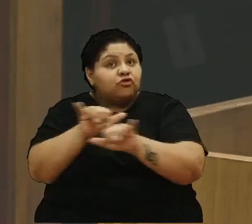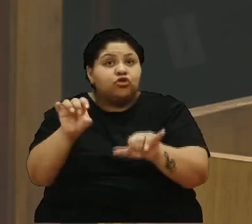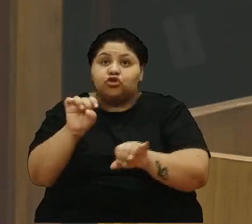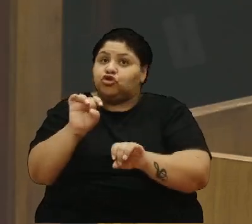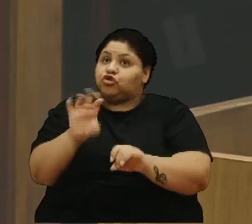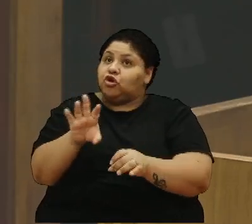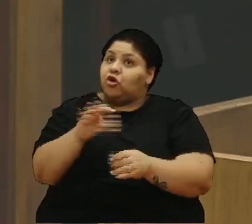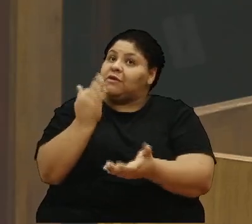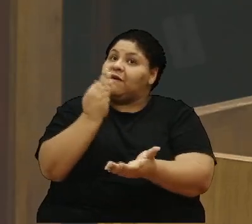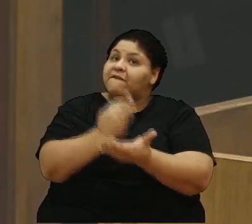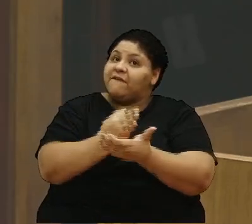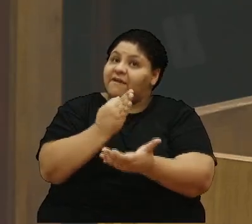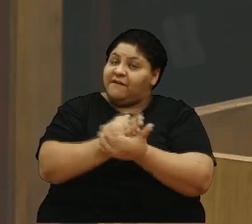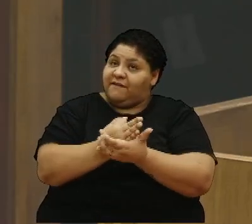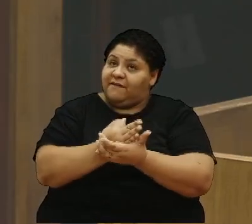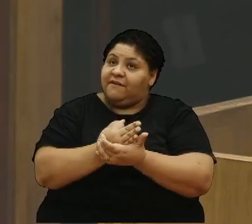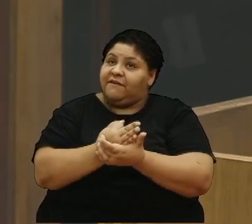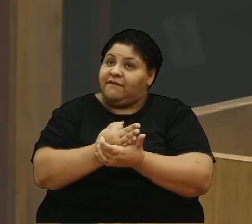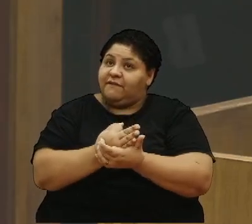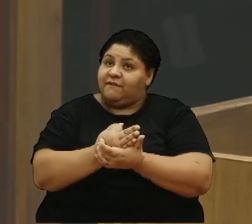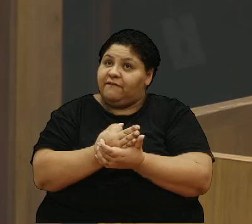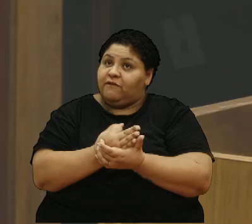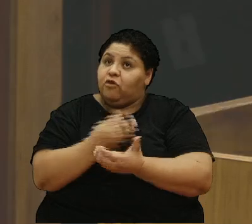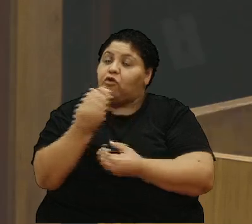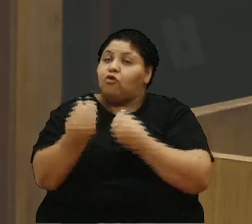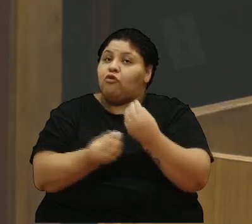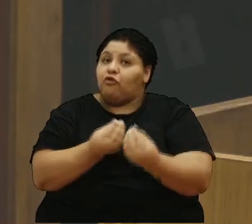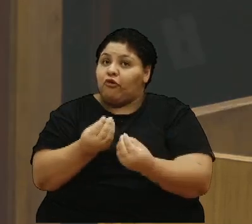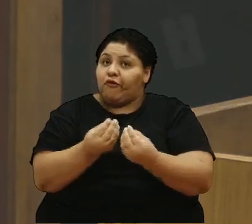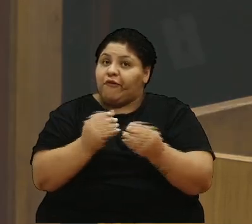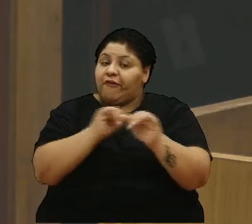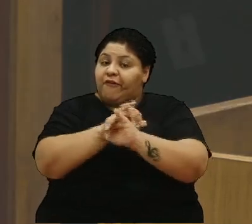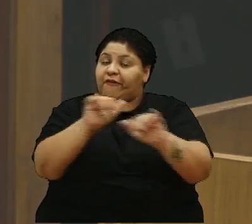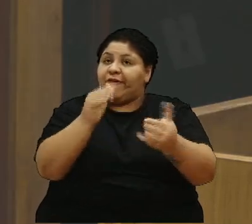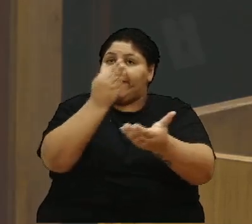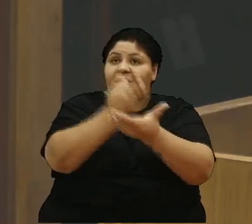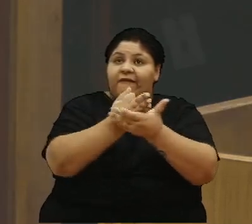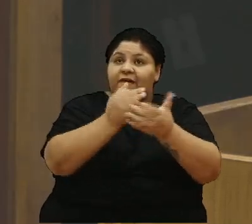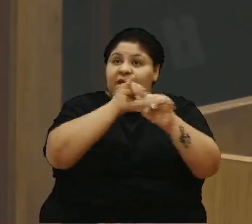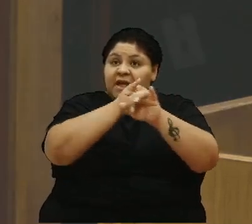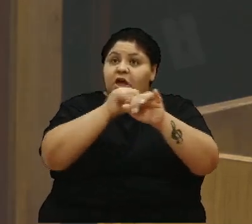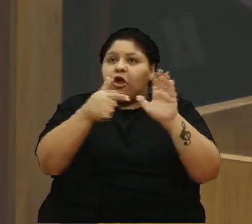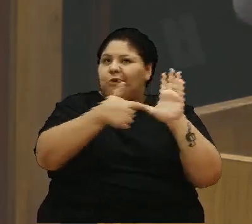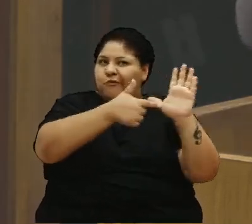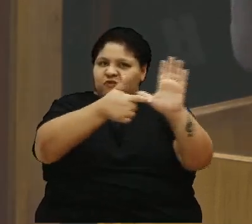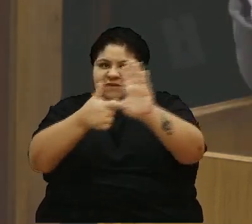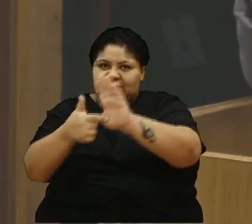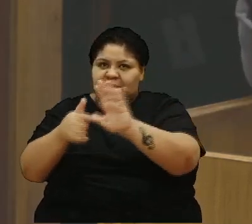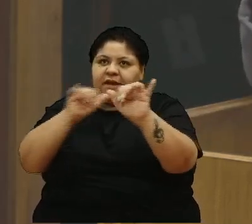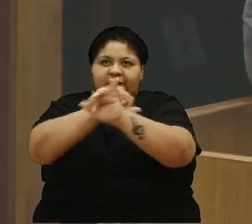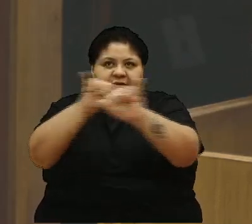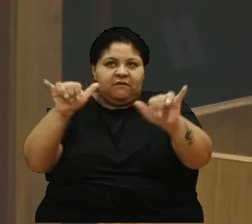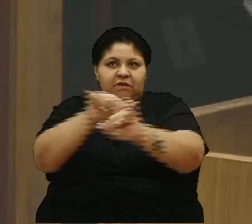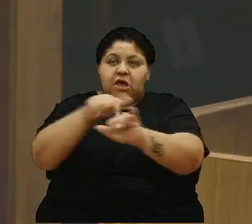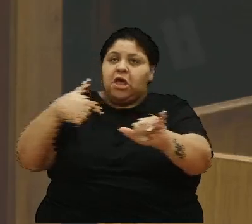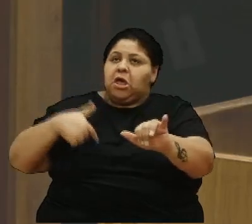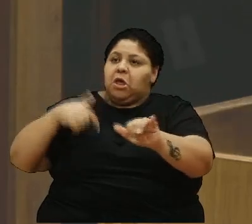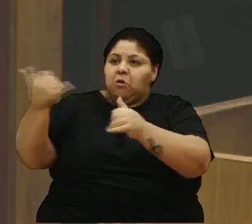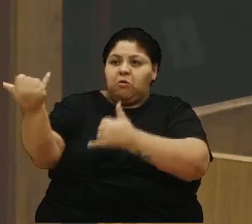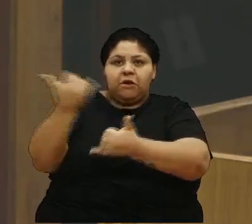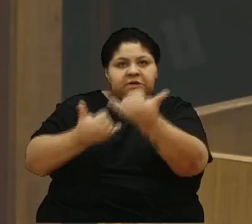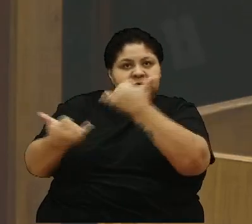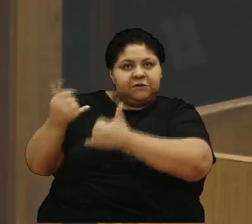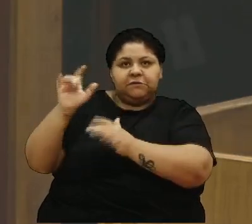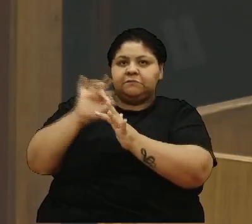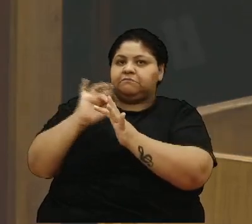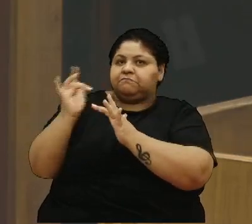falta. Então, no que se refere ao faltômetro, tá aí alguns dados, eu estou recebendo nas minhas redes, então